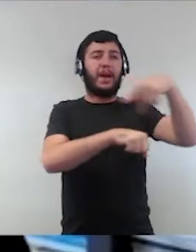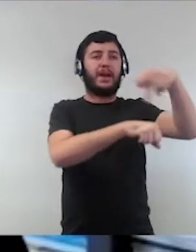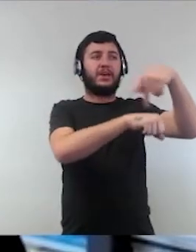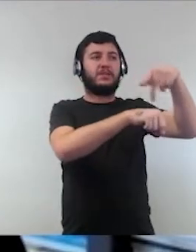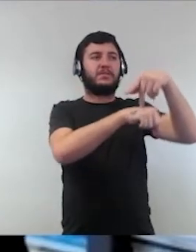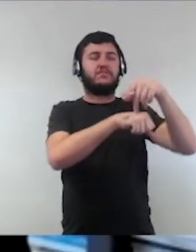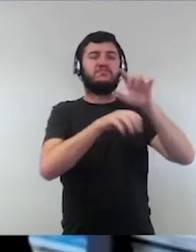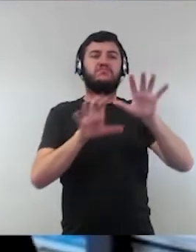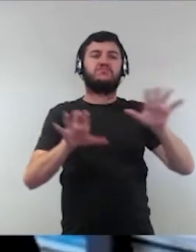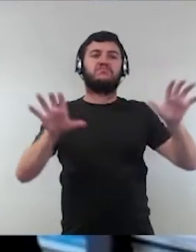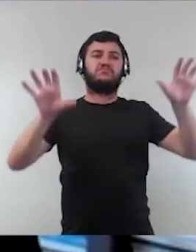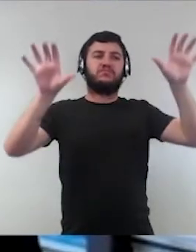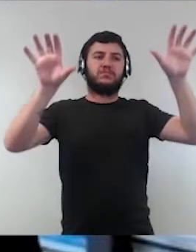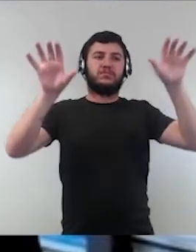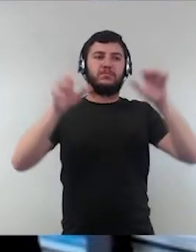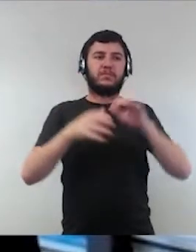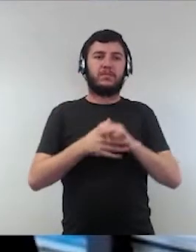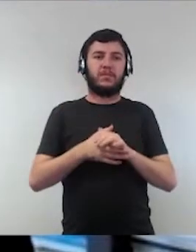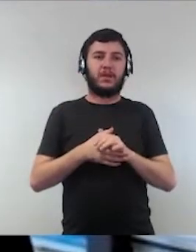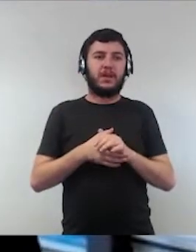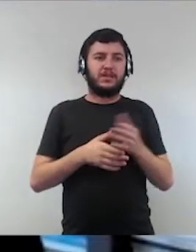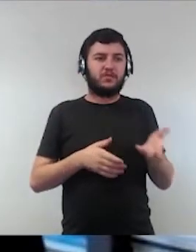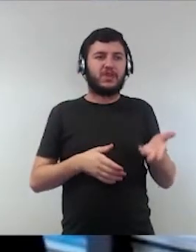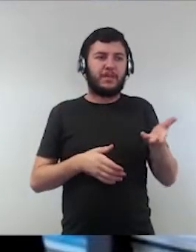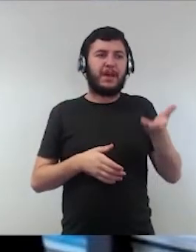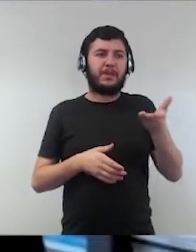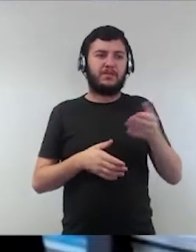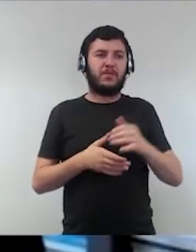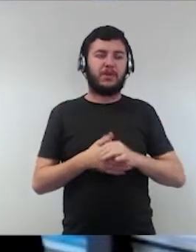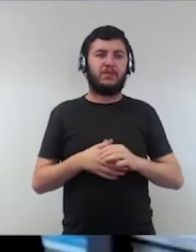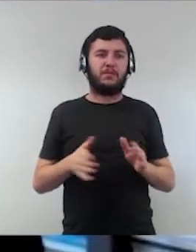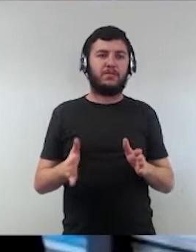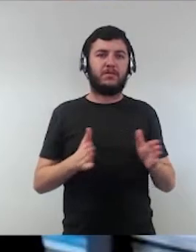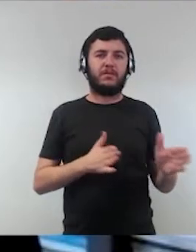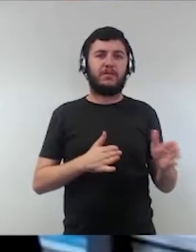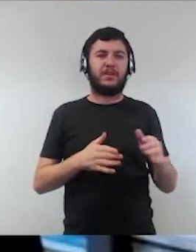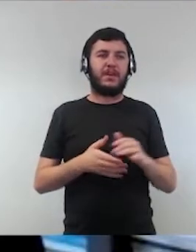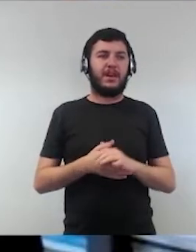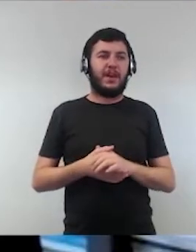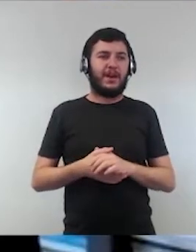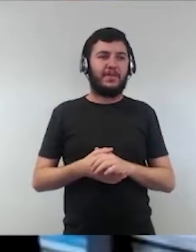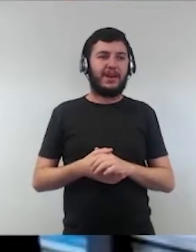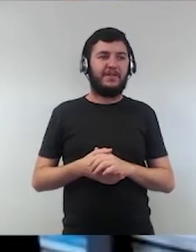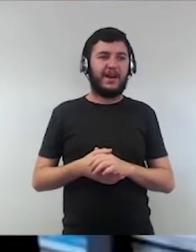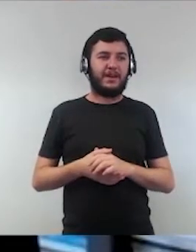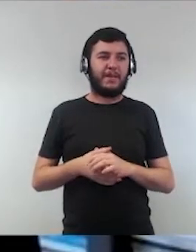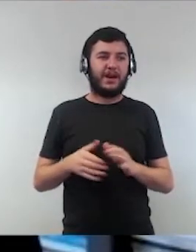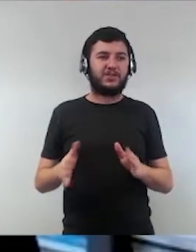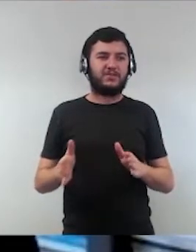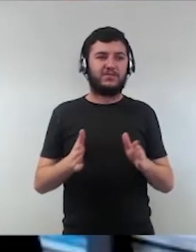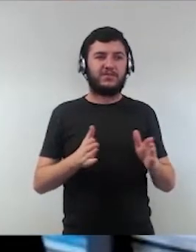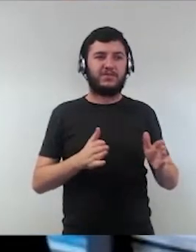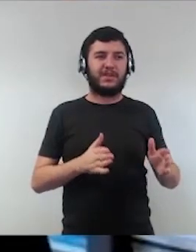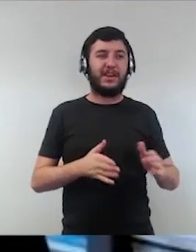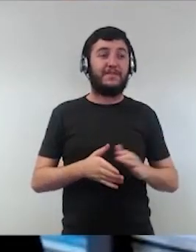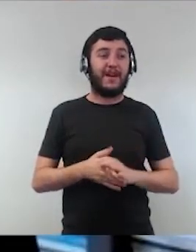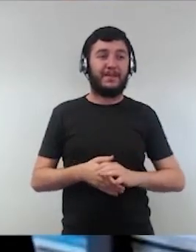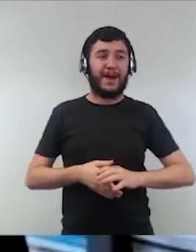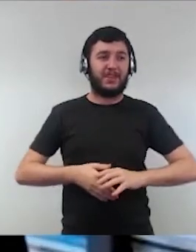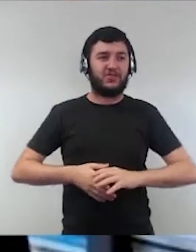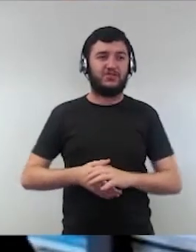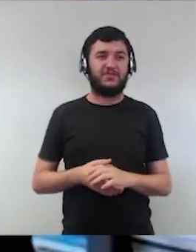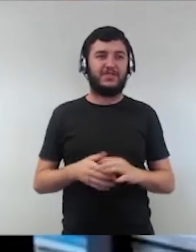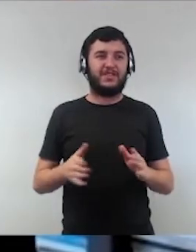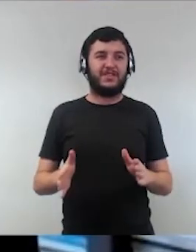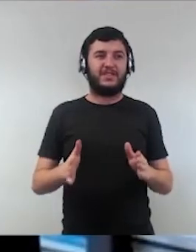Então, me parece um ponto muito importante. Quanto ao projeto de lei das